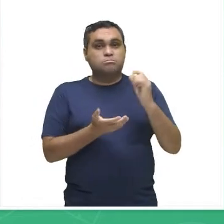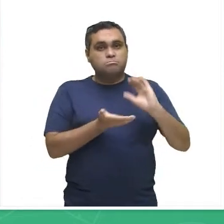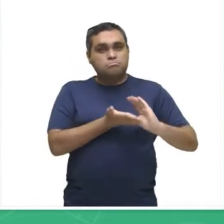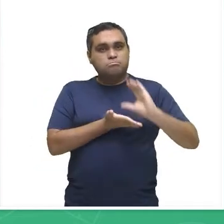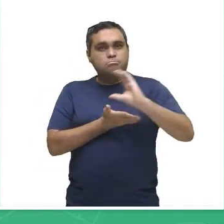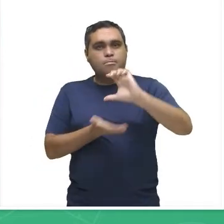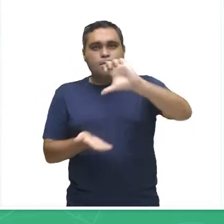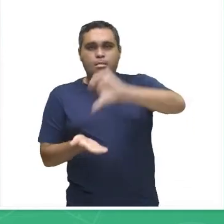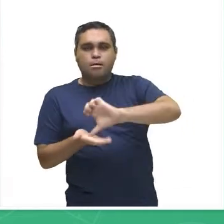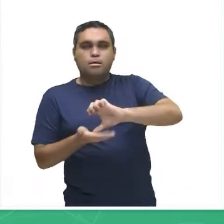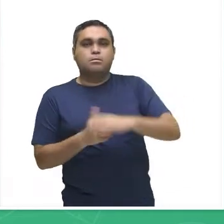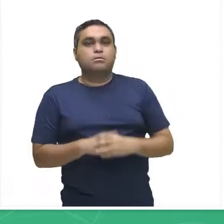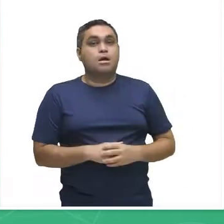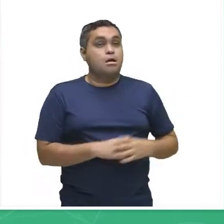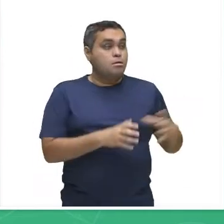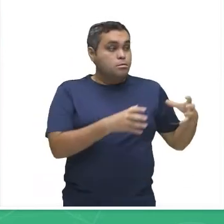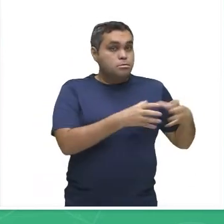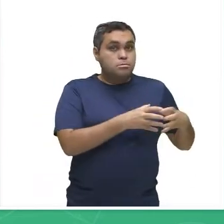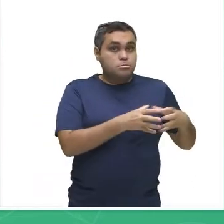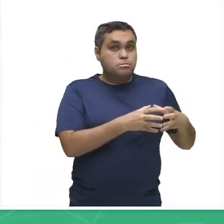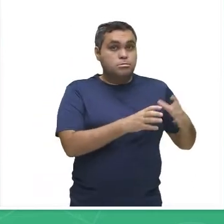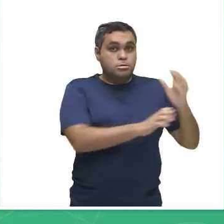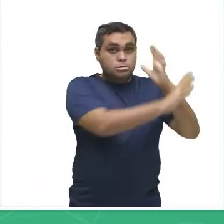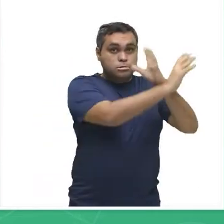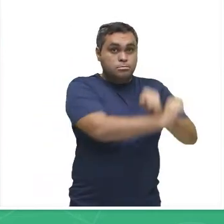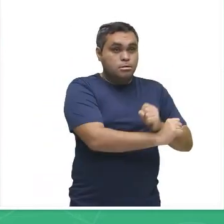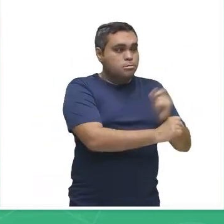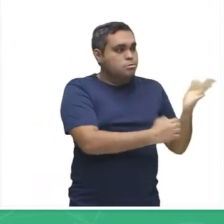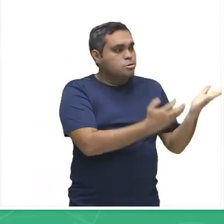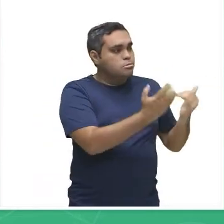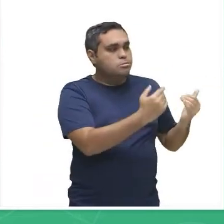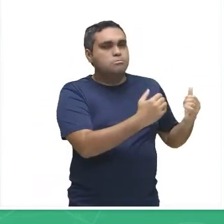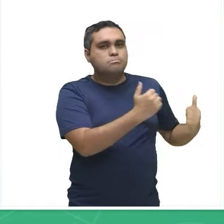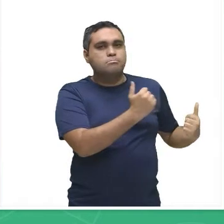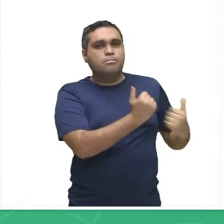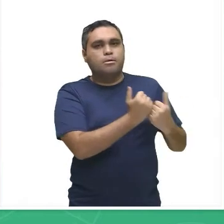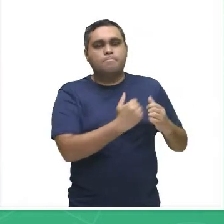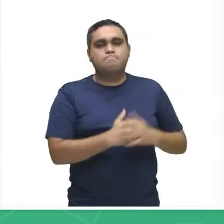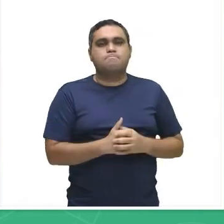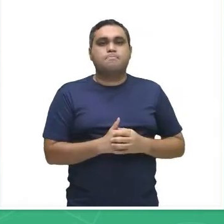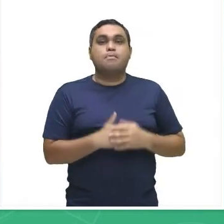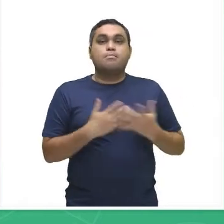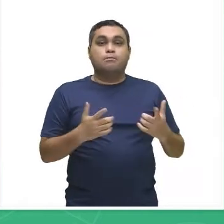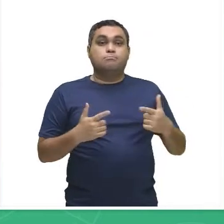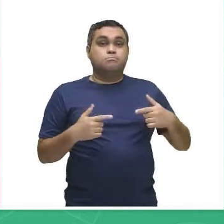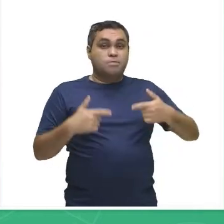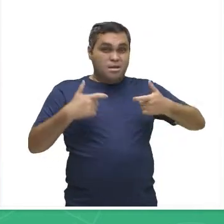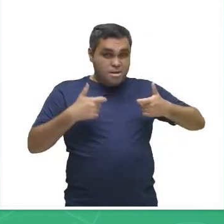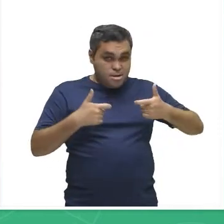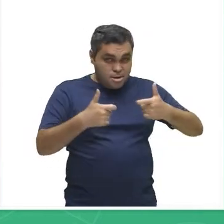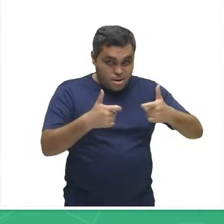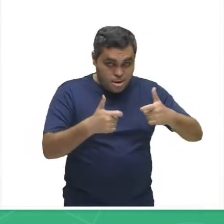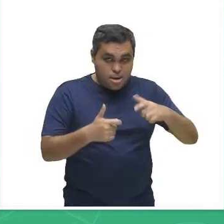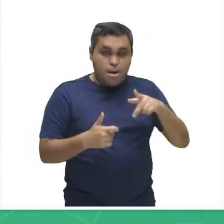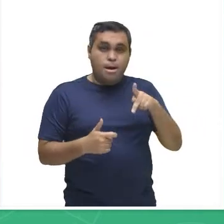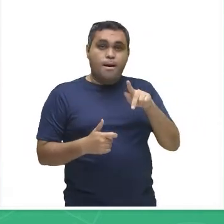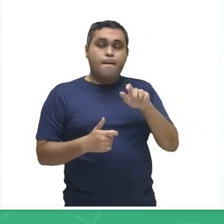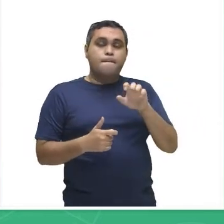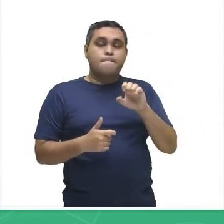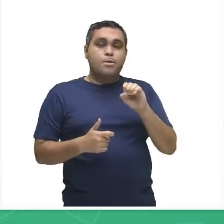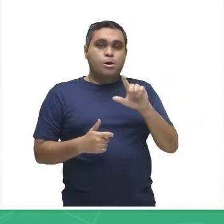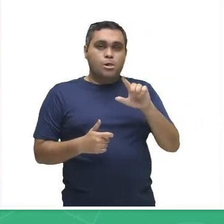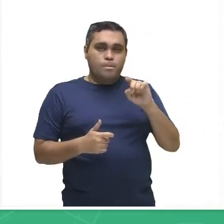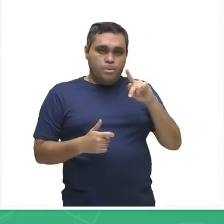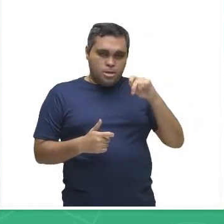do Peloponeso acaba ocorrendo, né? Ela termina em abril de 404 a.C., após